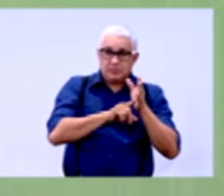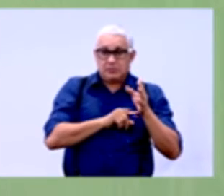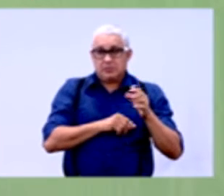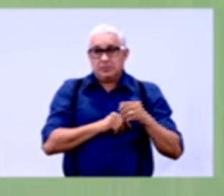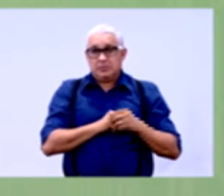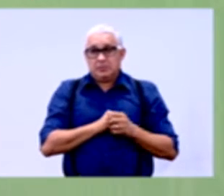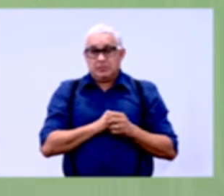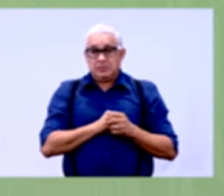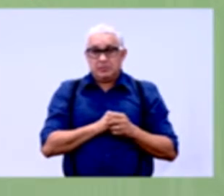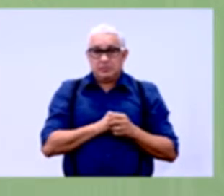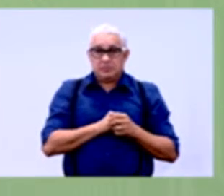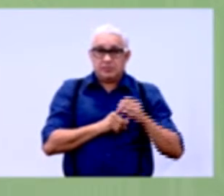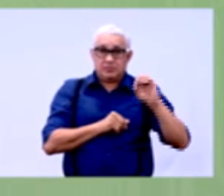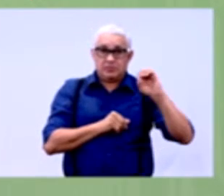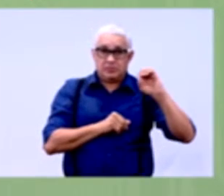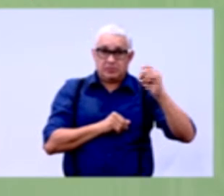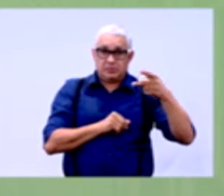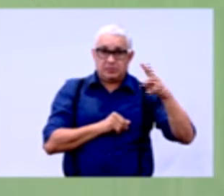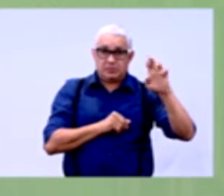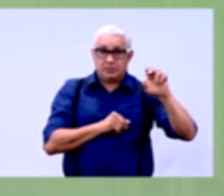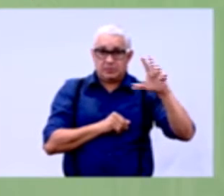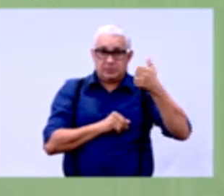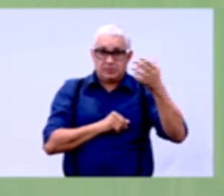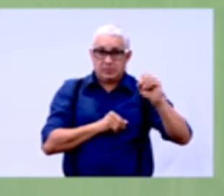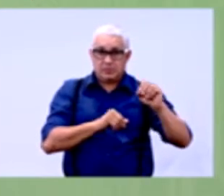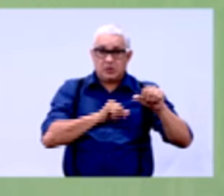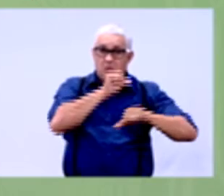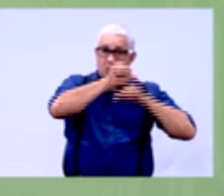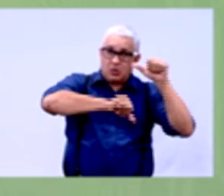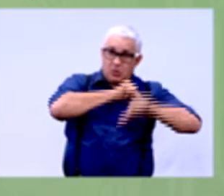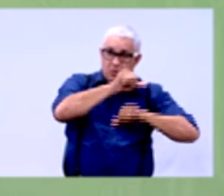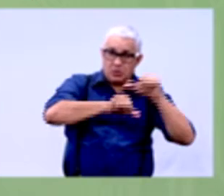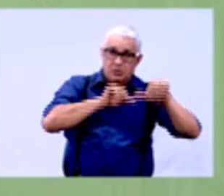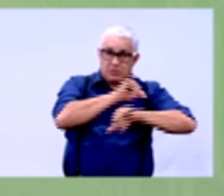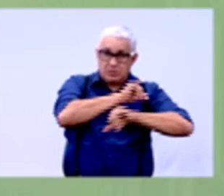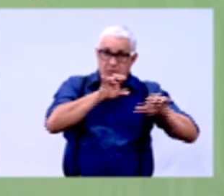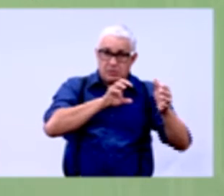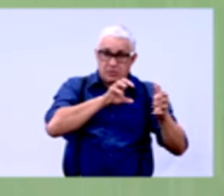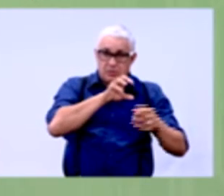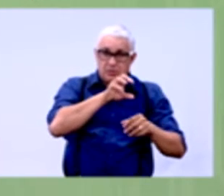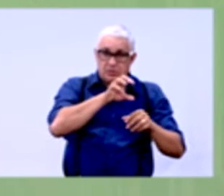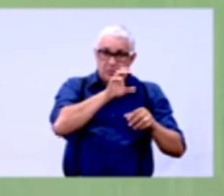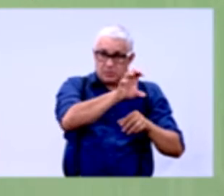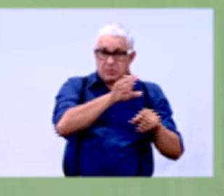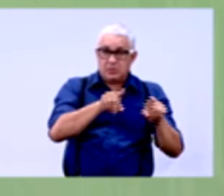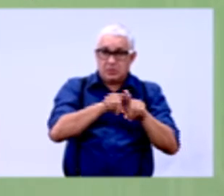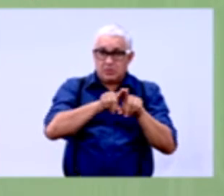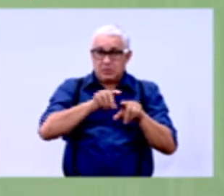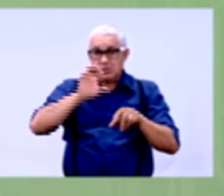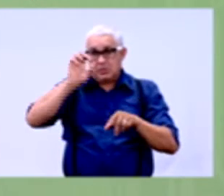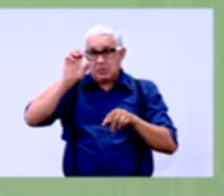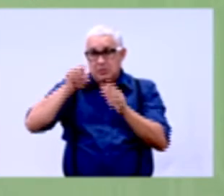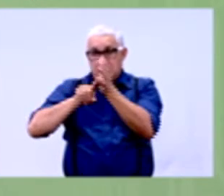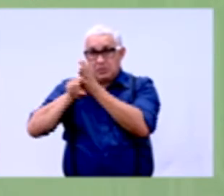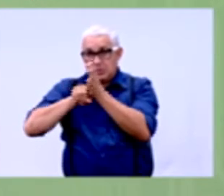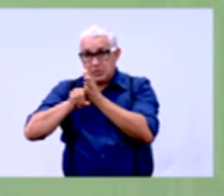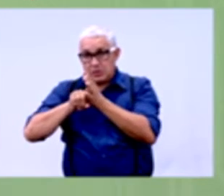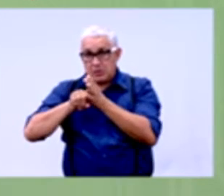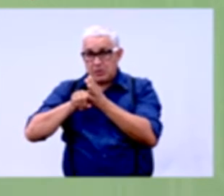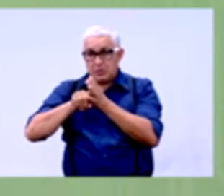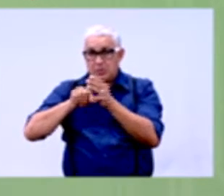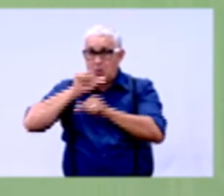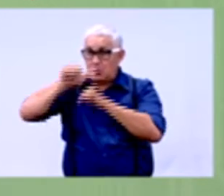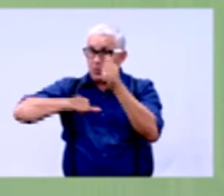Operação altera o estado original da informação e a consulta não altera o estado original da informação. Então, esta aí